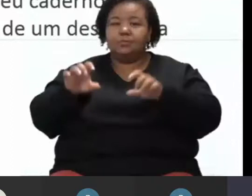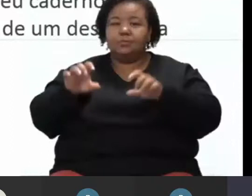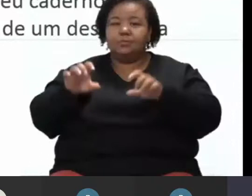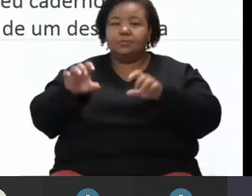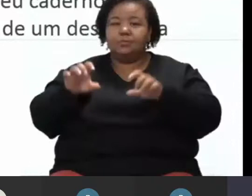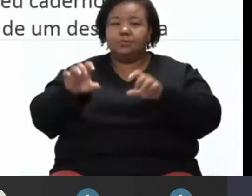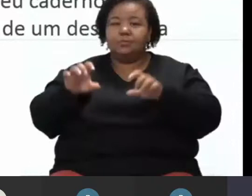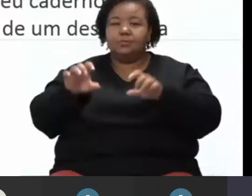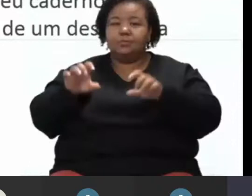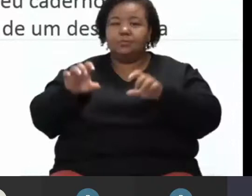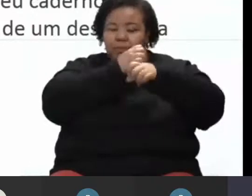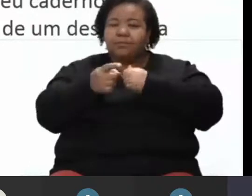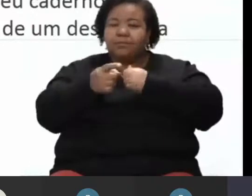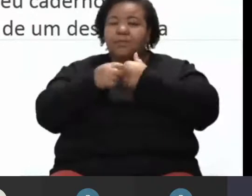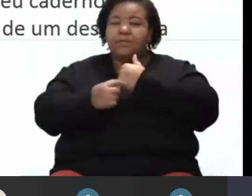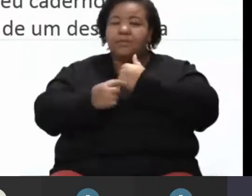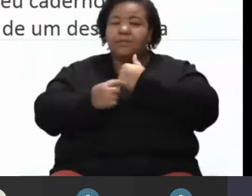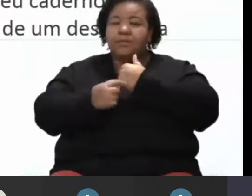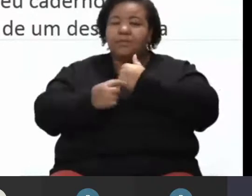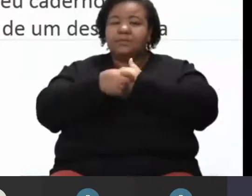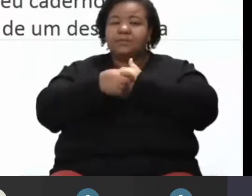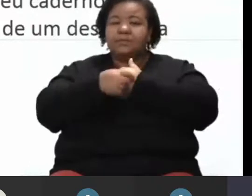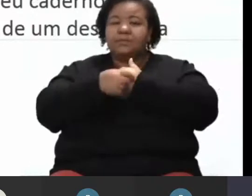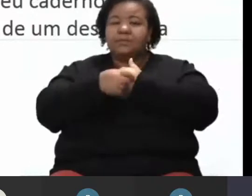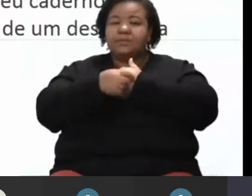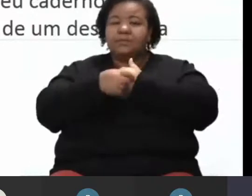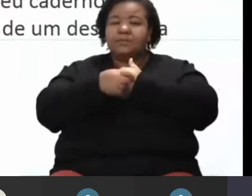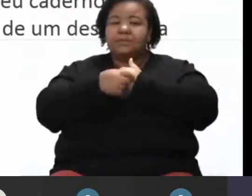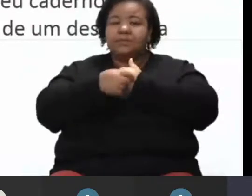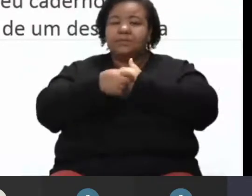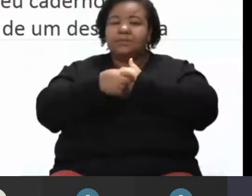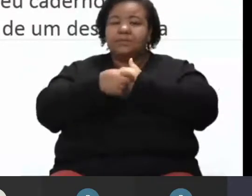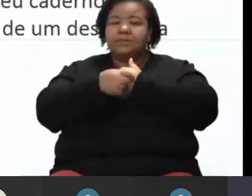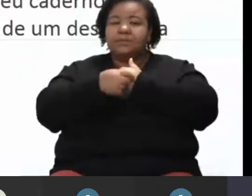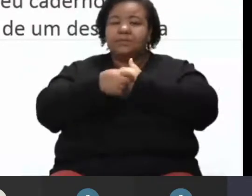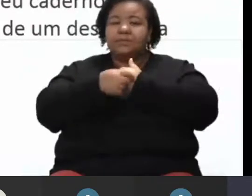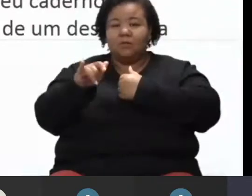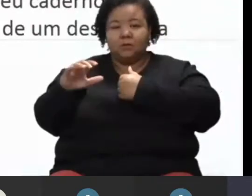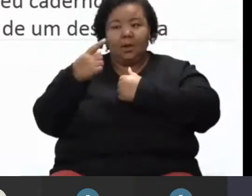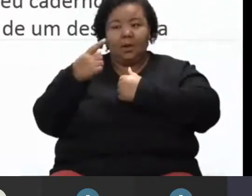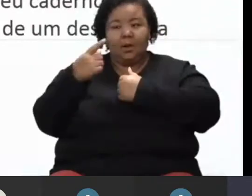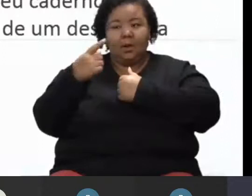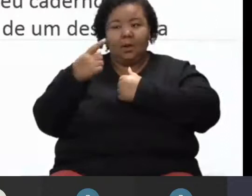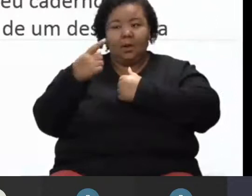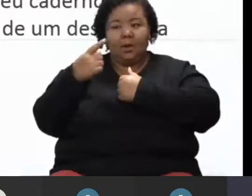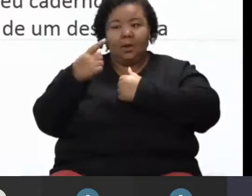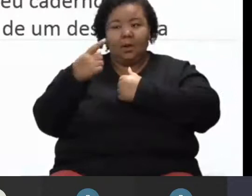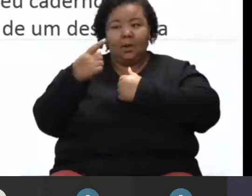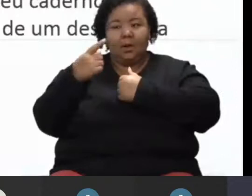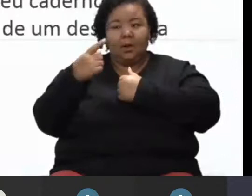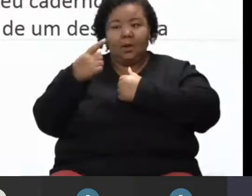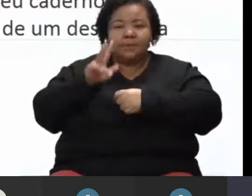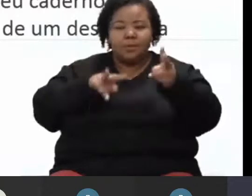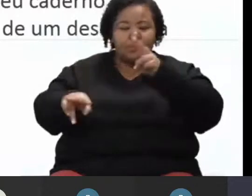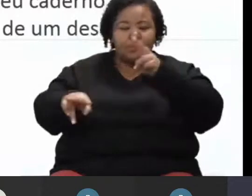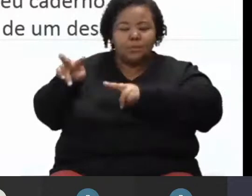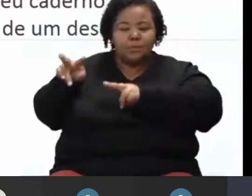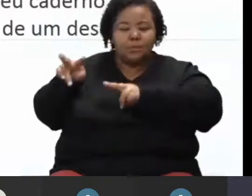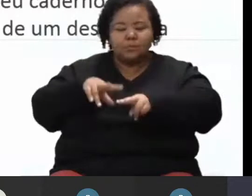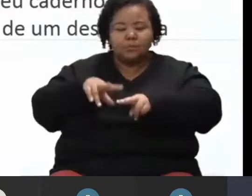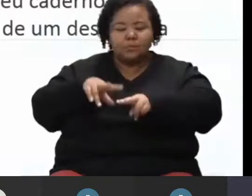das células fúngicas. E aí, então, ele cora muito bem ali a parede celular fúngica e as células fúngicas. E aí, então, assim, nós